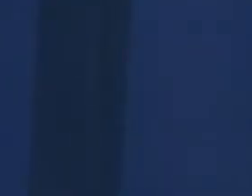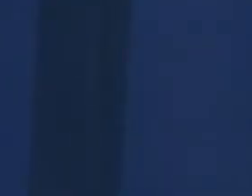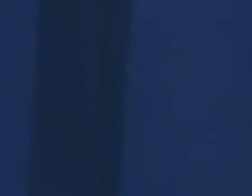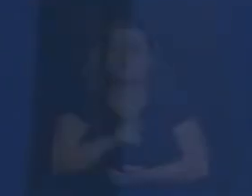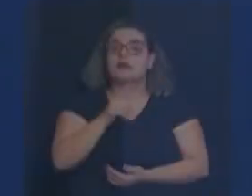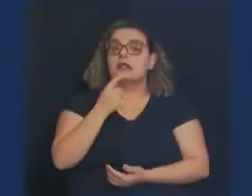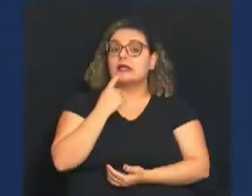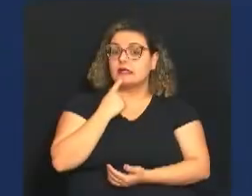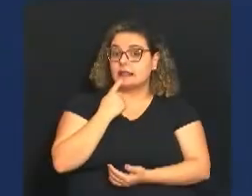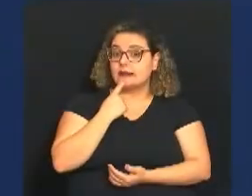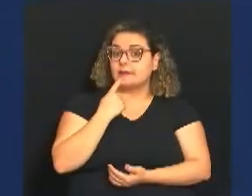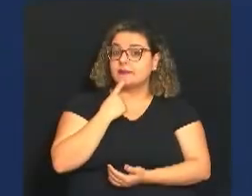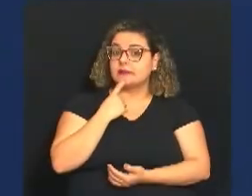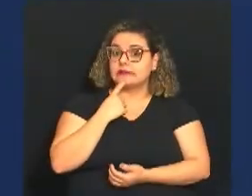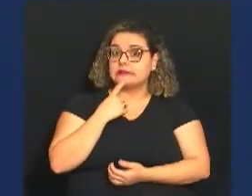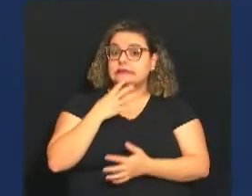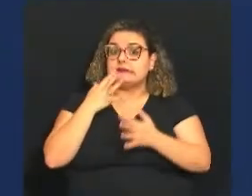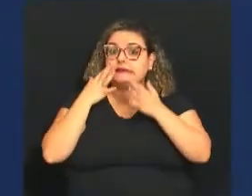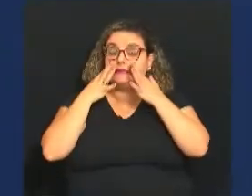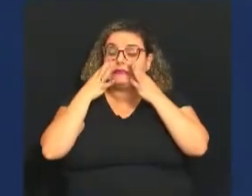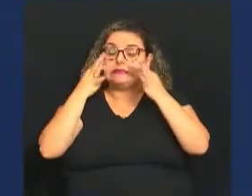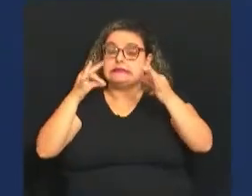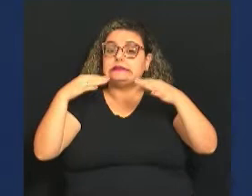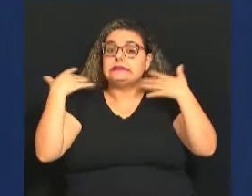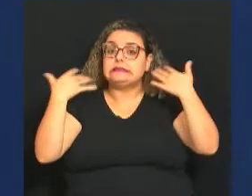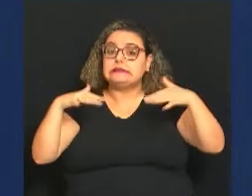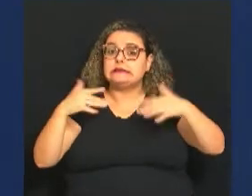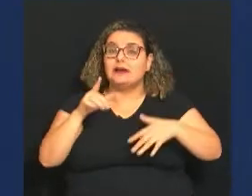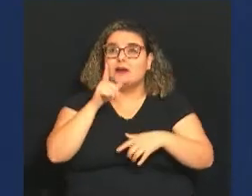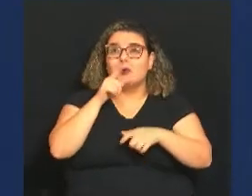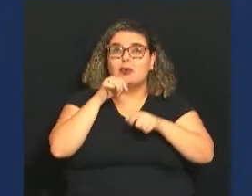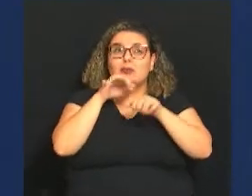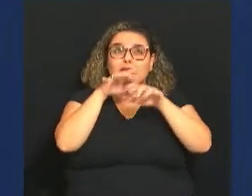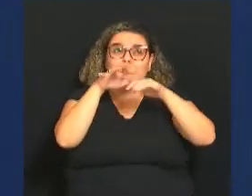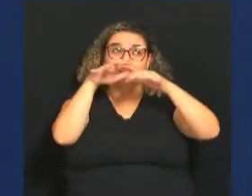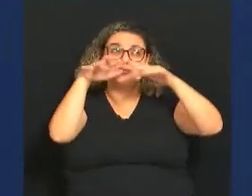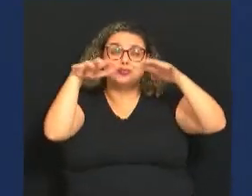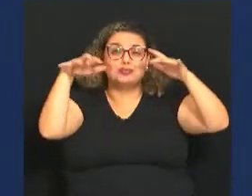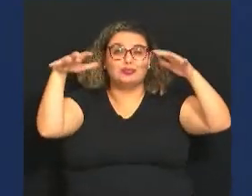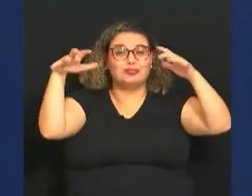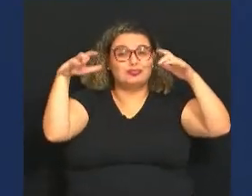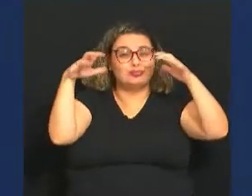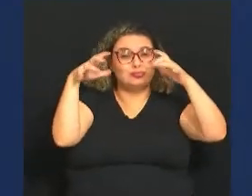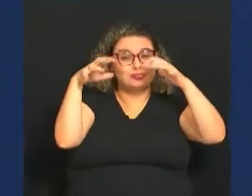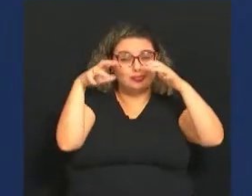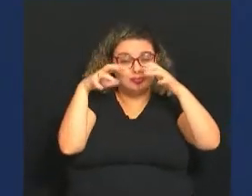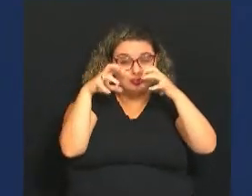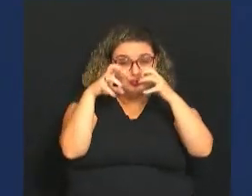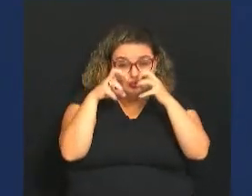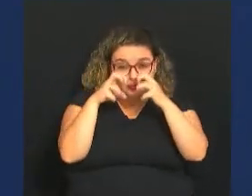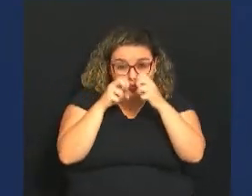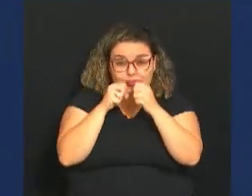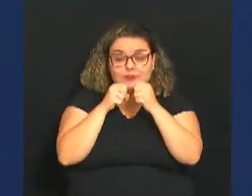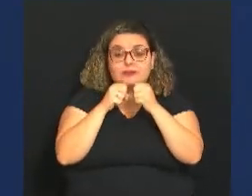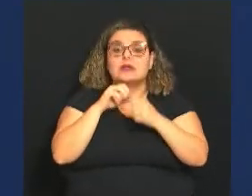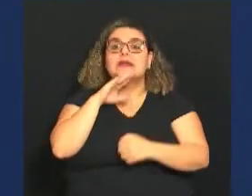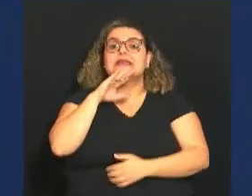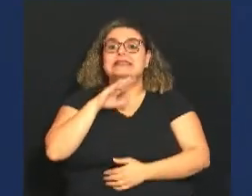Campinas está em estado de atenção pela baixa umidade relativa do ar. Ontem à tarde, o índice atingiu